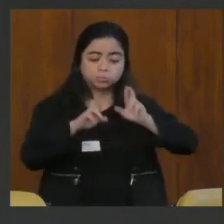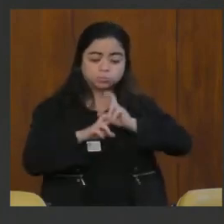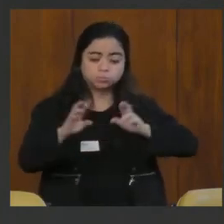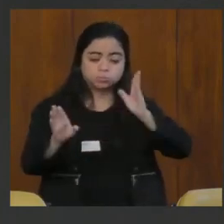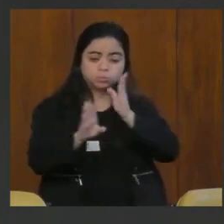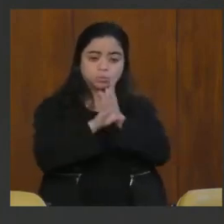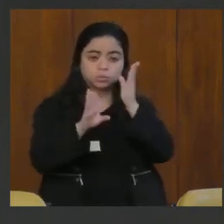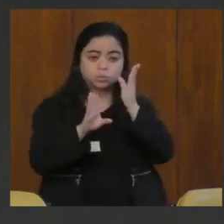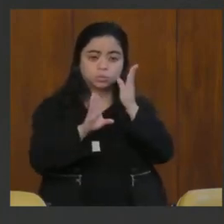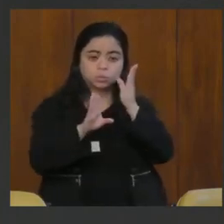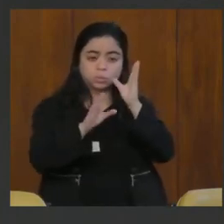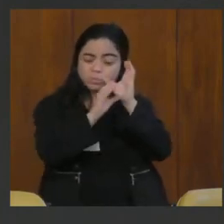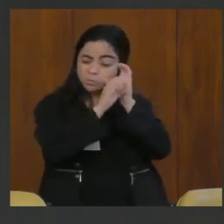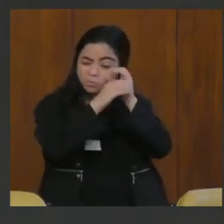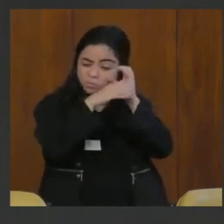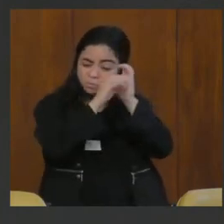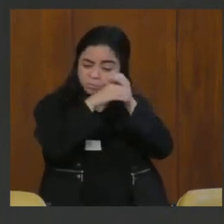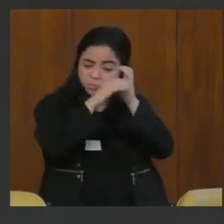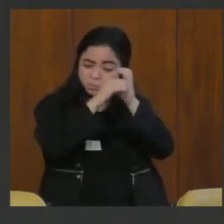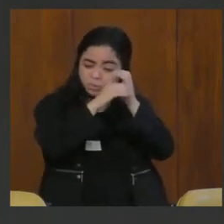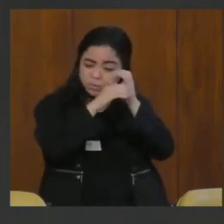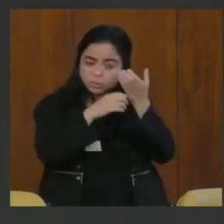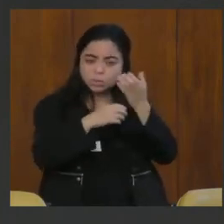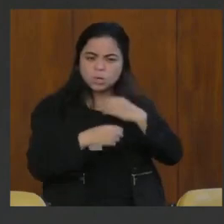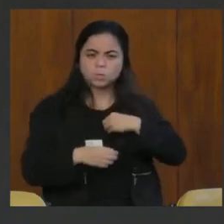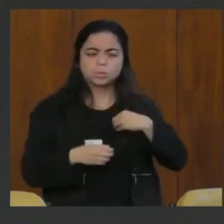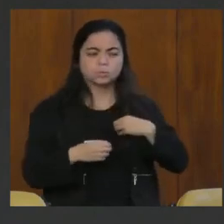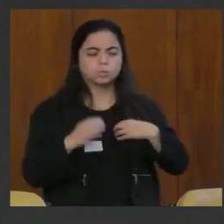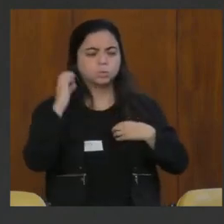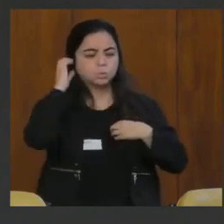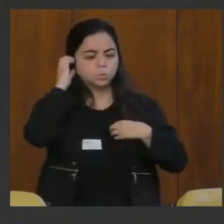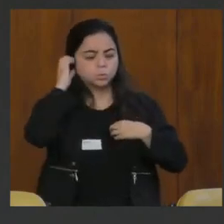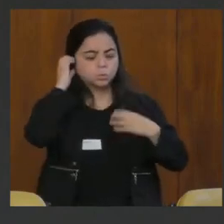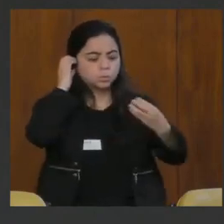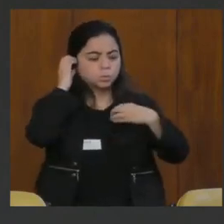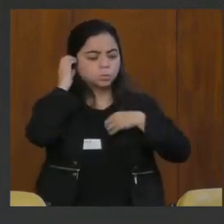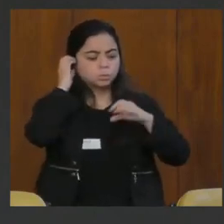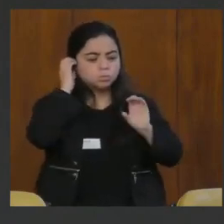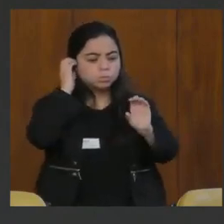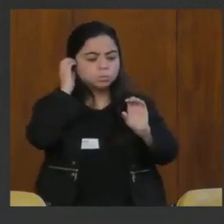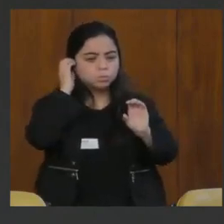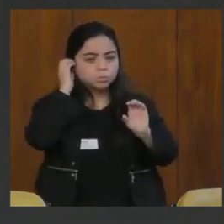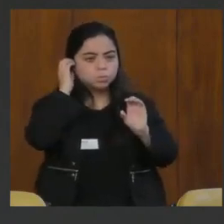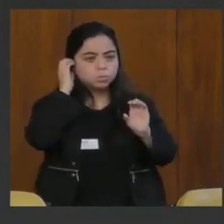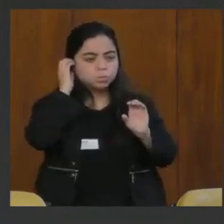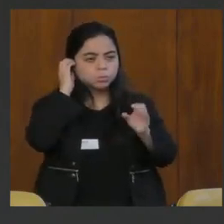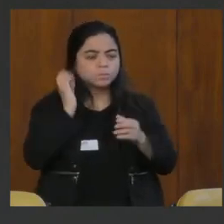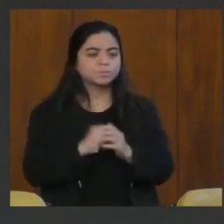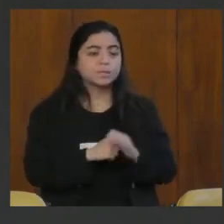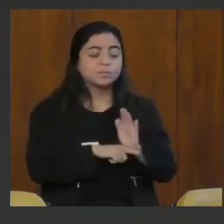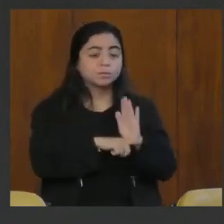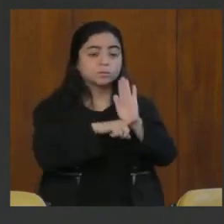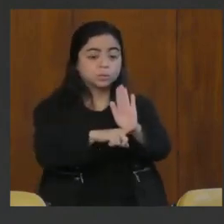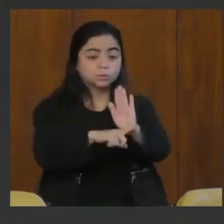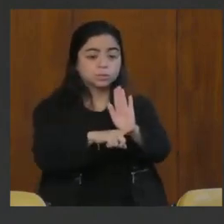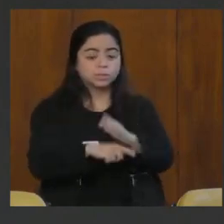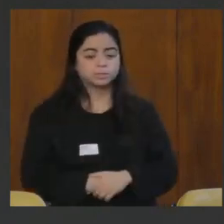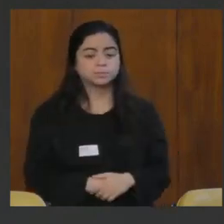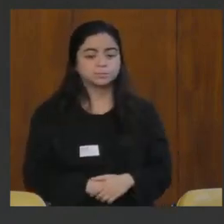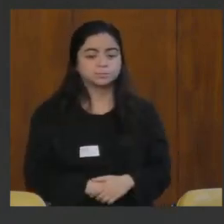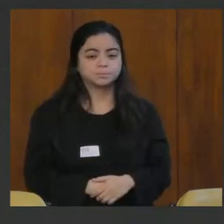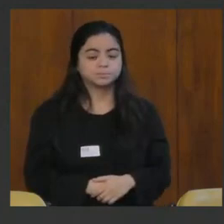diagnóstico com o estetoscópio. Né? Os exames são subsidiários, eles vão te ajudar a fazer o diagnóstico. O eco não